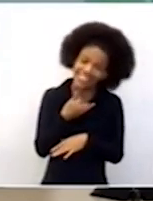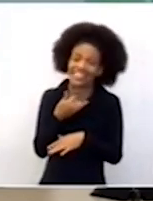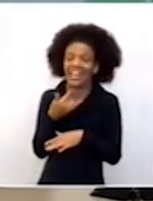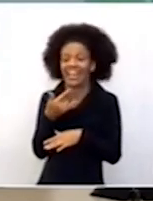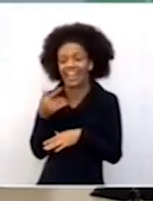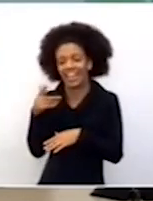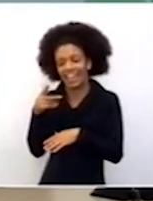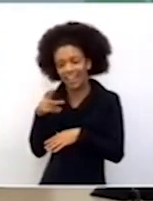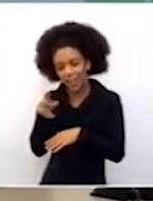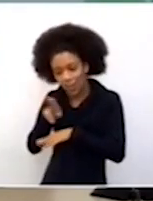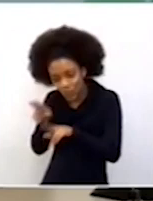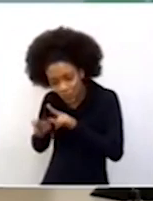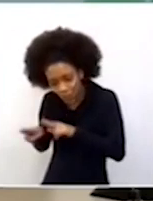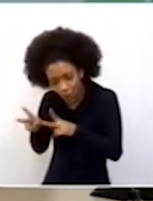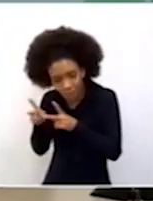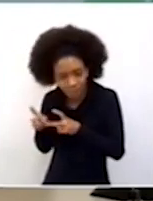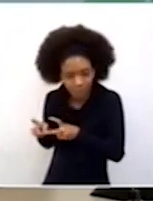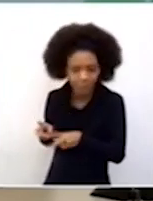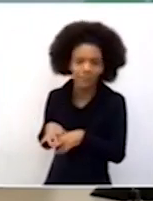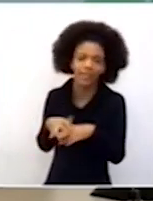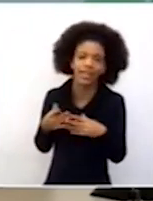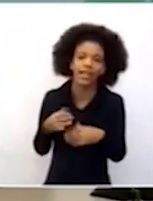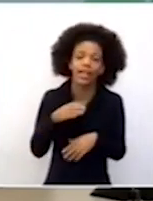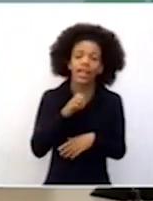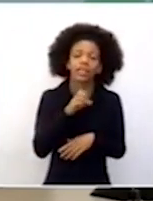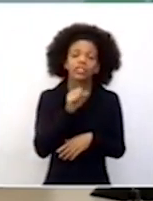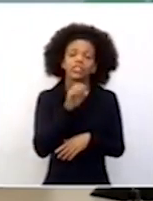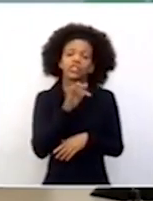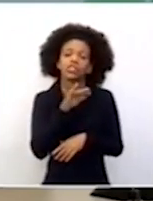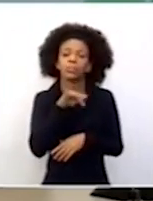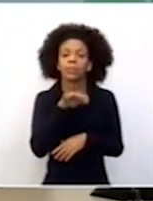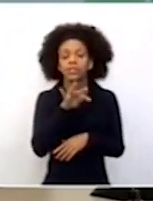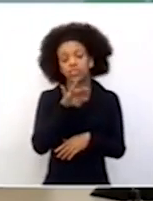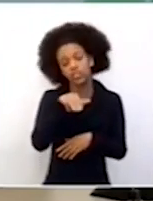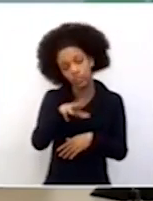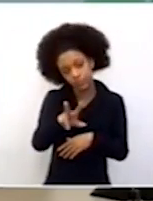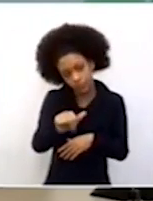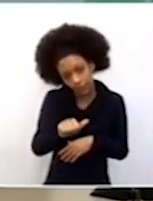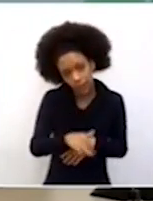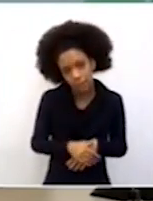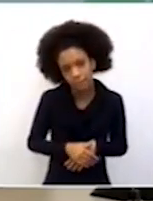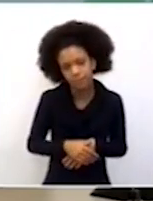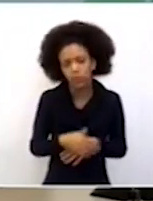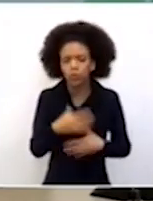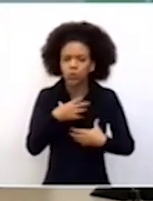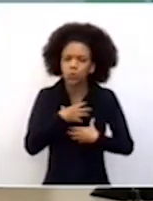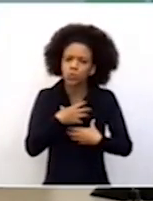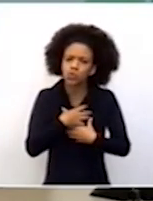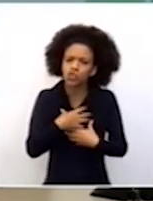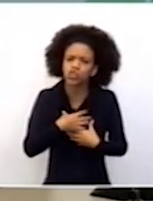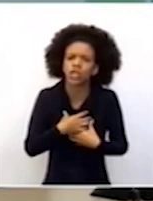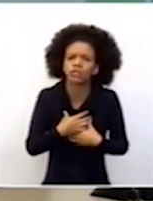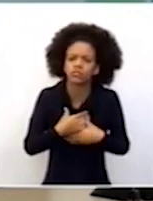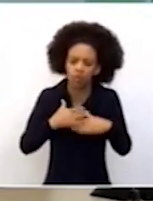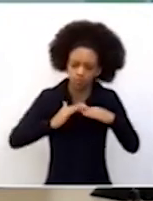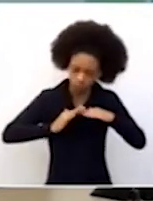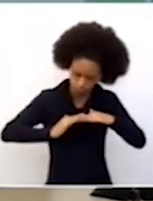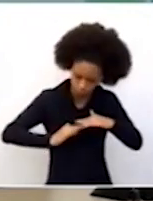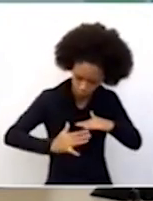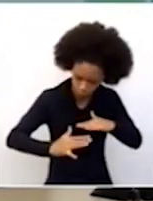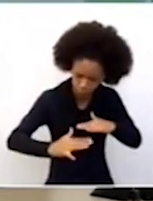nome, falaram da estimativa, né? Da questão da forma do sólido